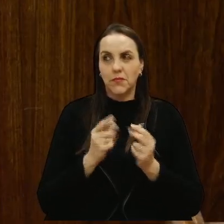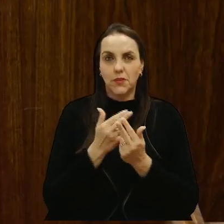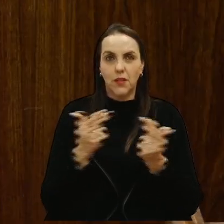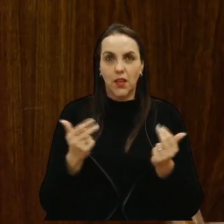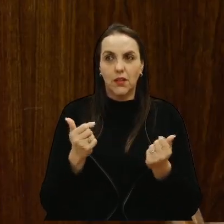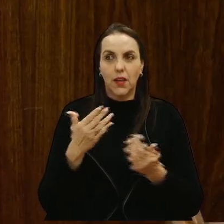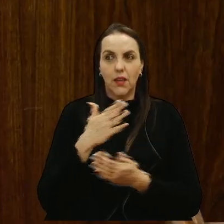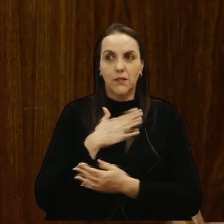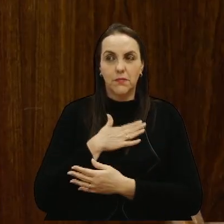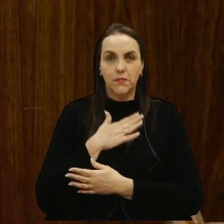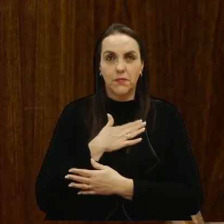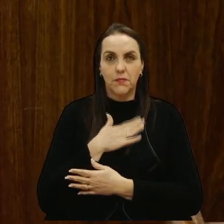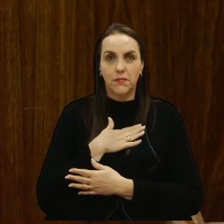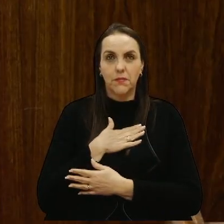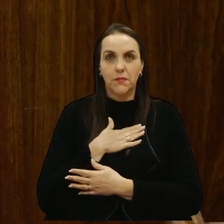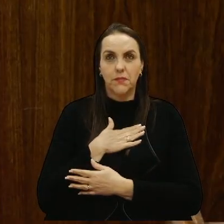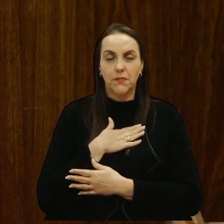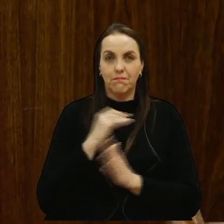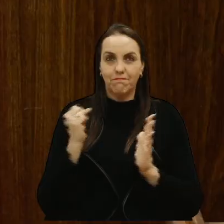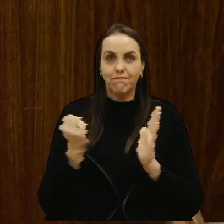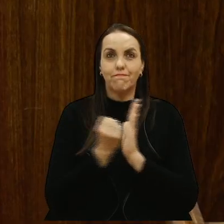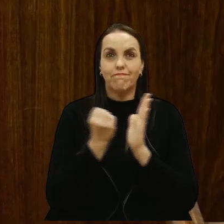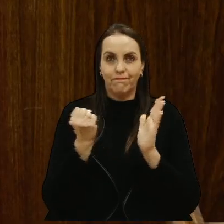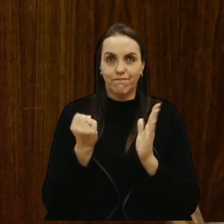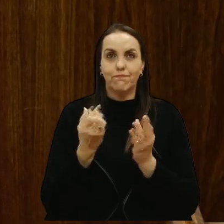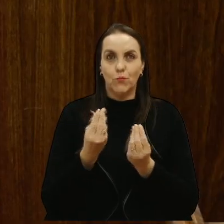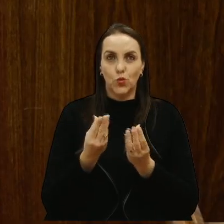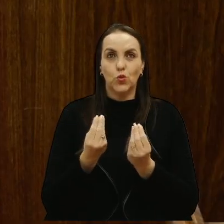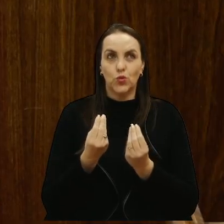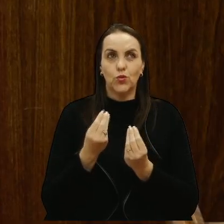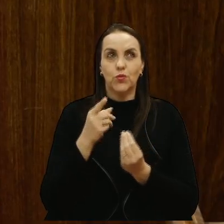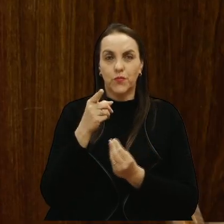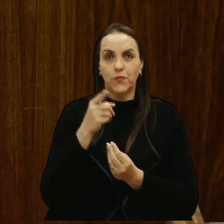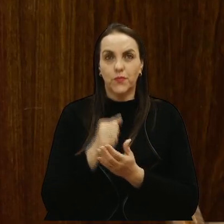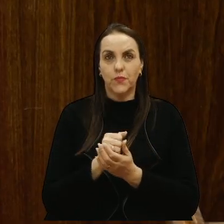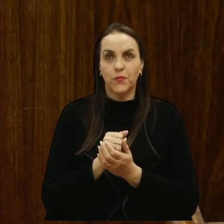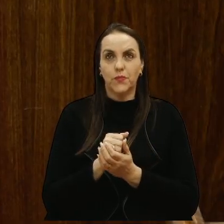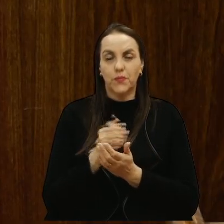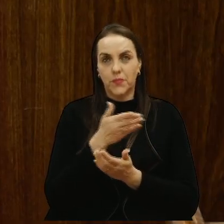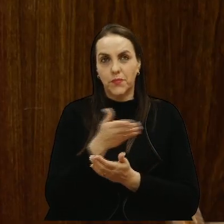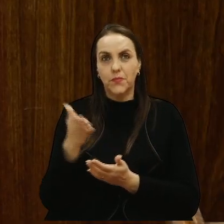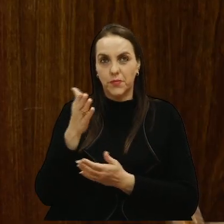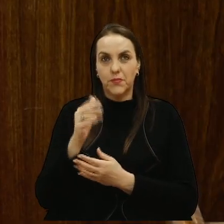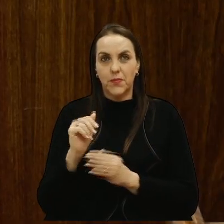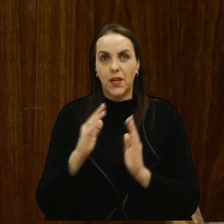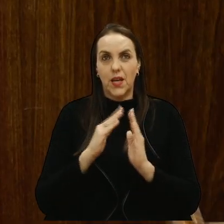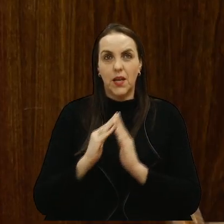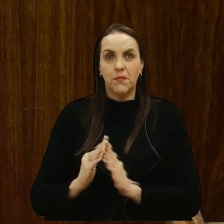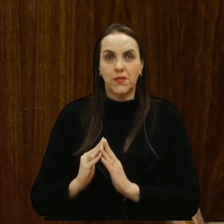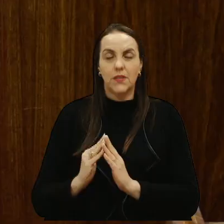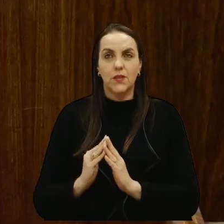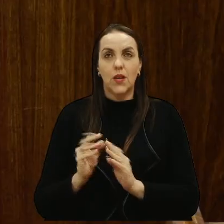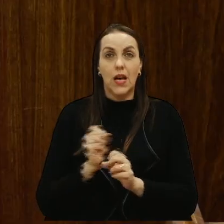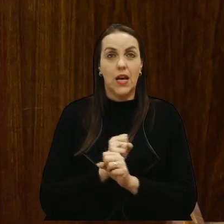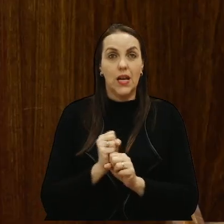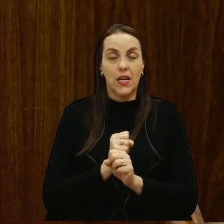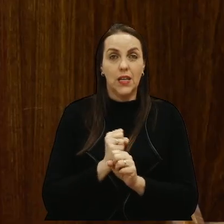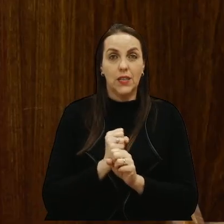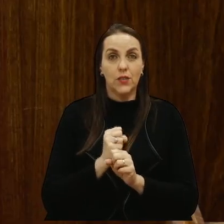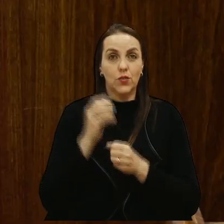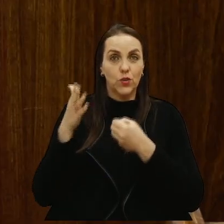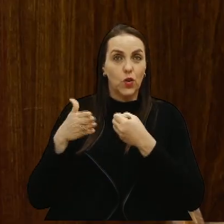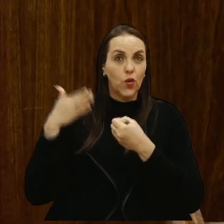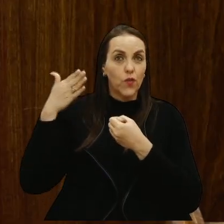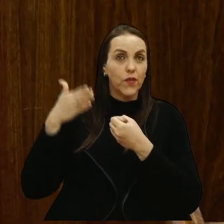mim, que marcou muito e a sua passagem lá pela habitação. Nós estamos em anos de conferências,